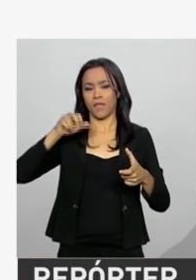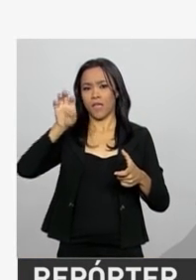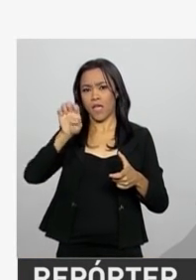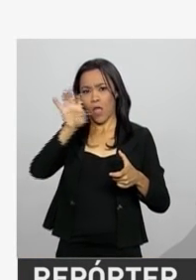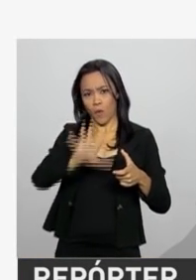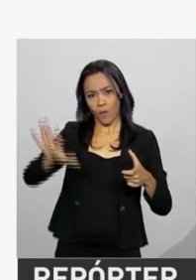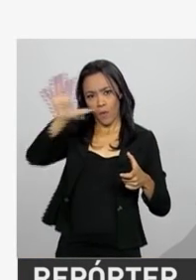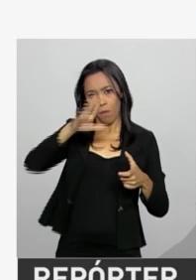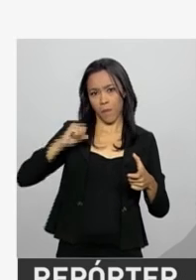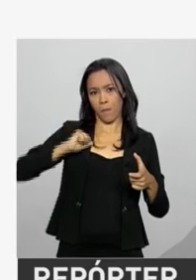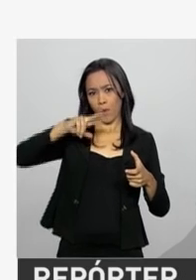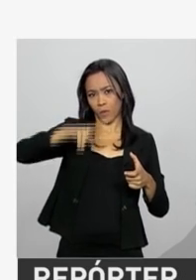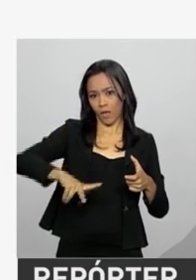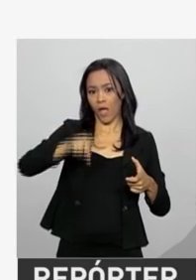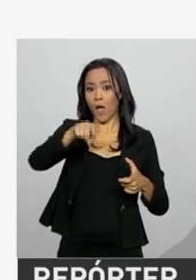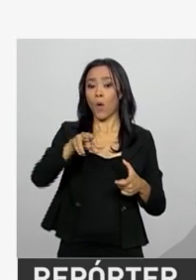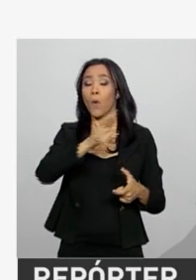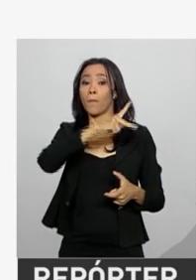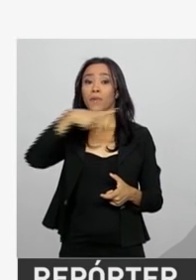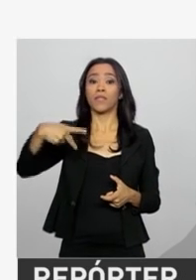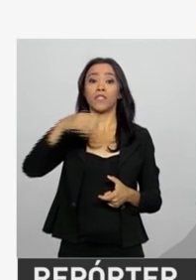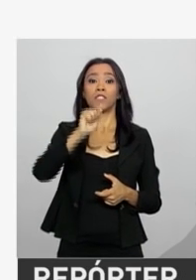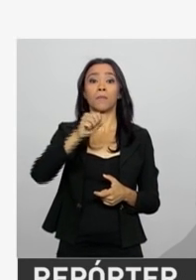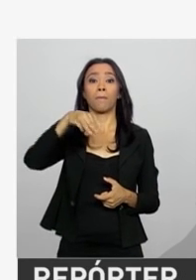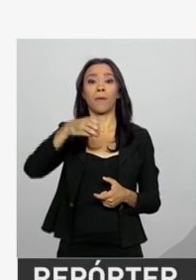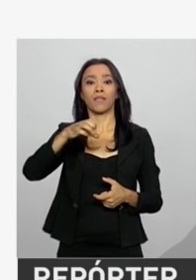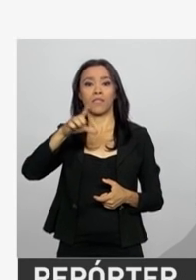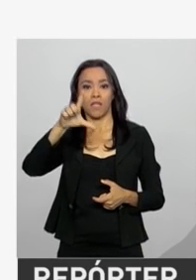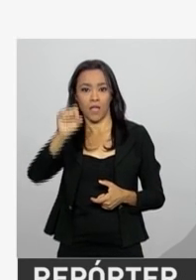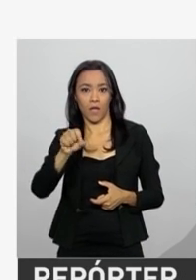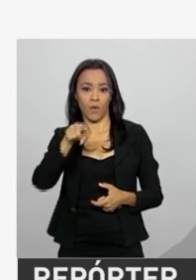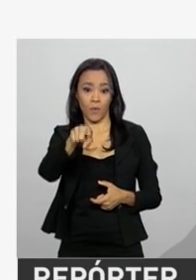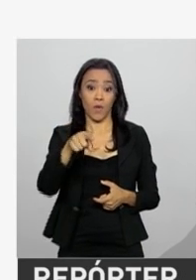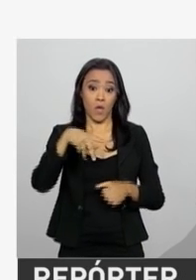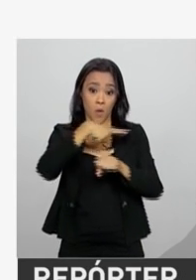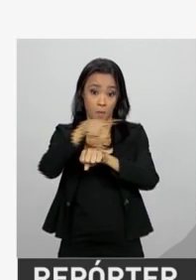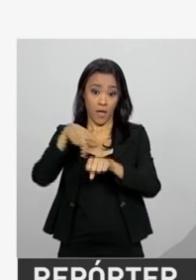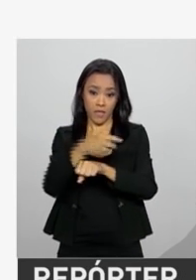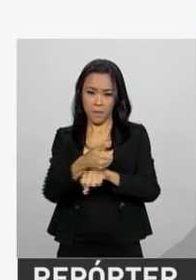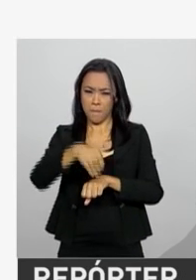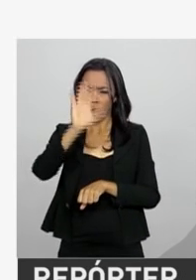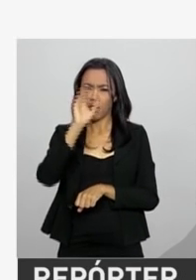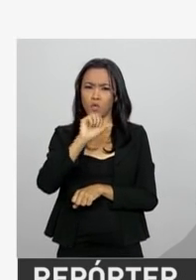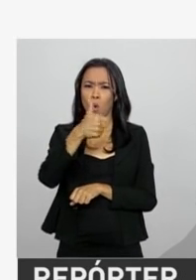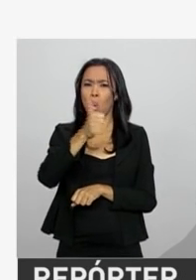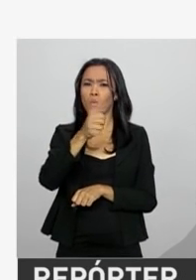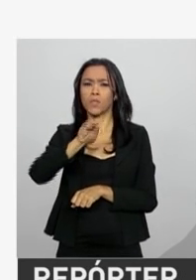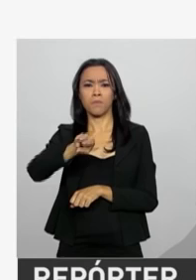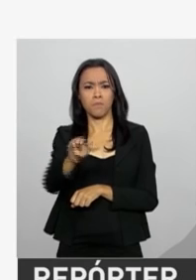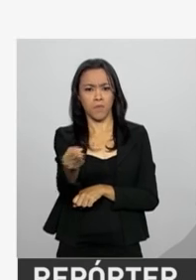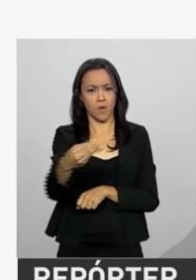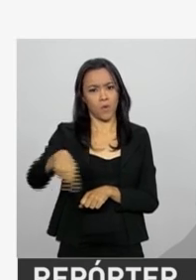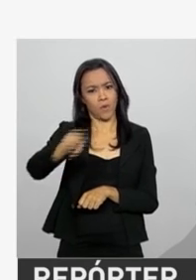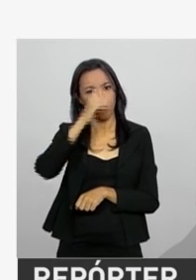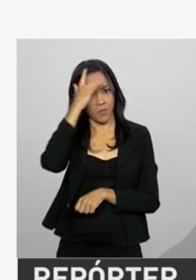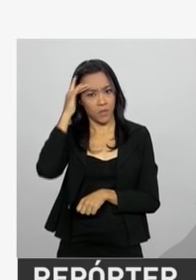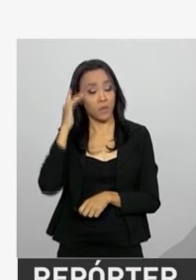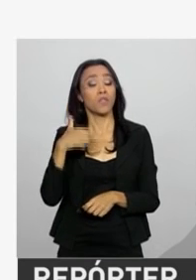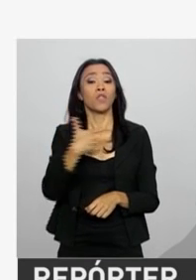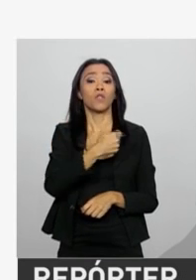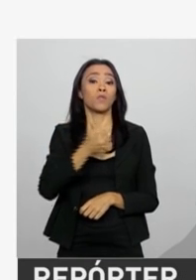Portugal Tem como presidente Marcelo Rebelo de Souza a população do país é de mais de 11 milhões de habitantes em